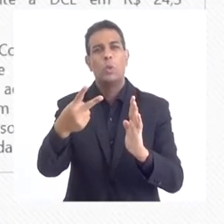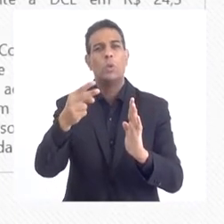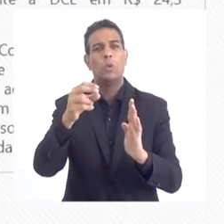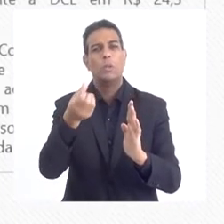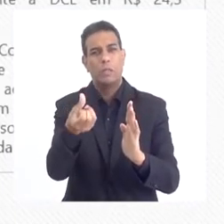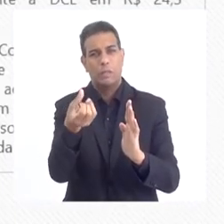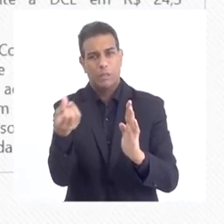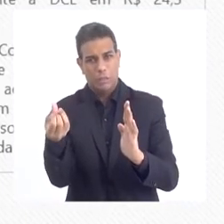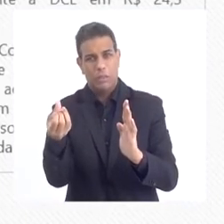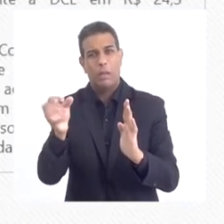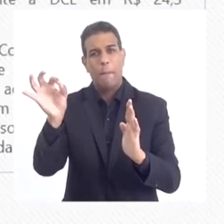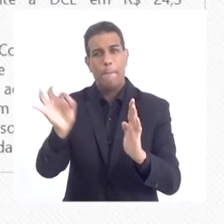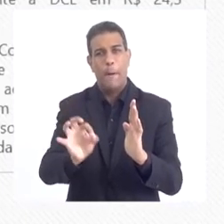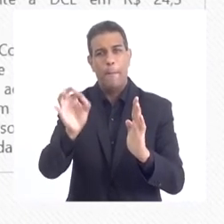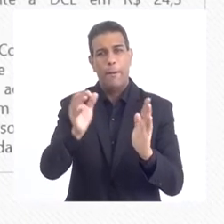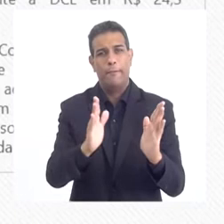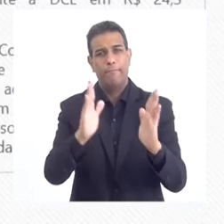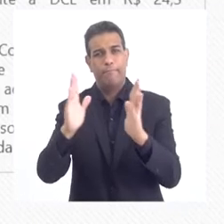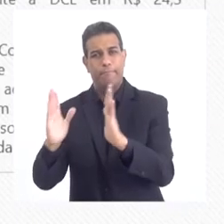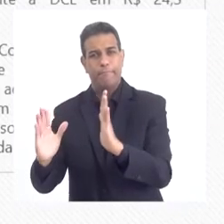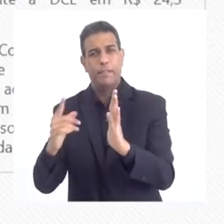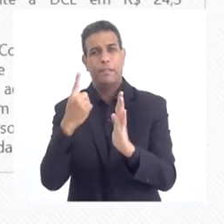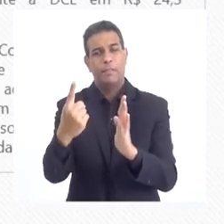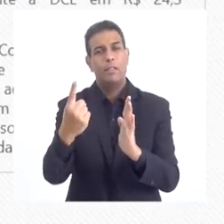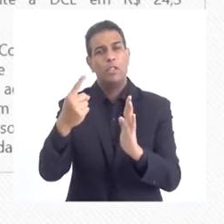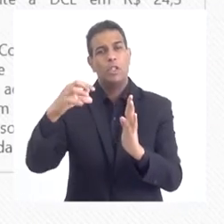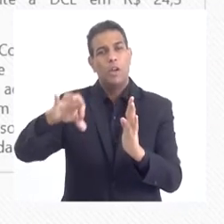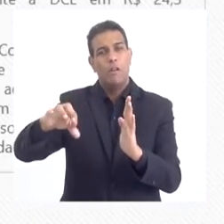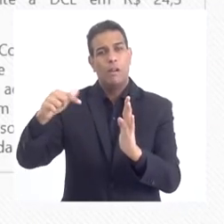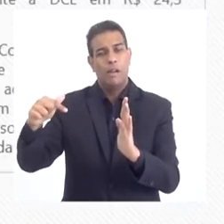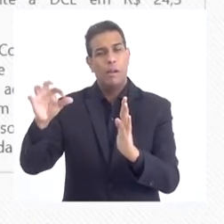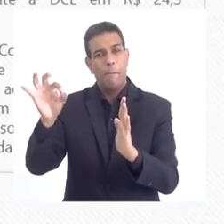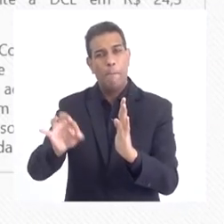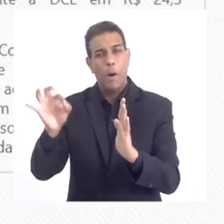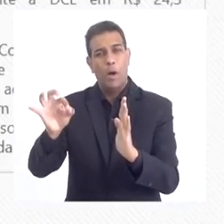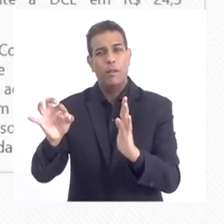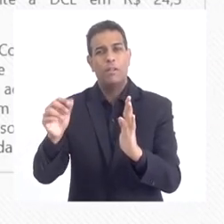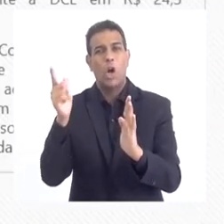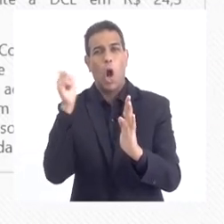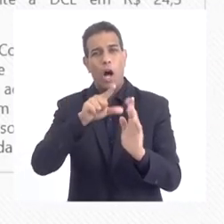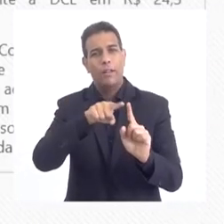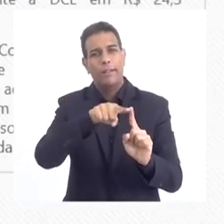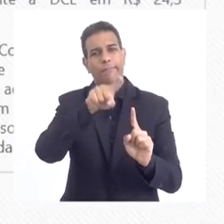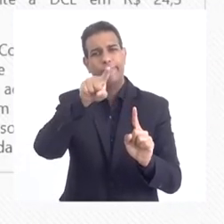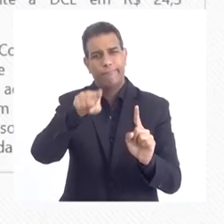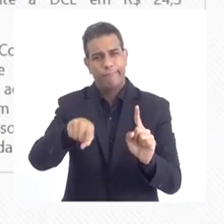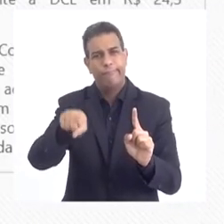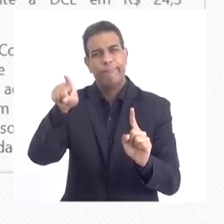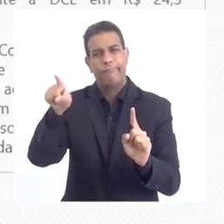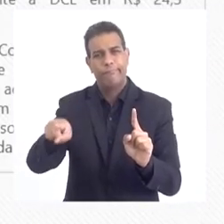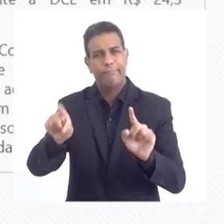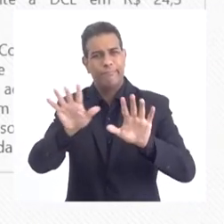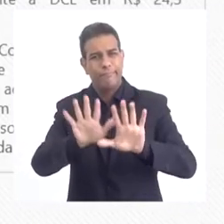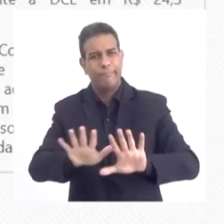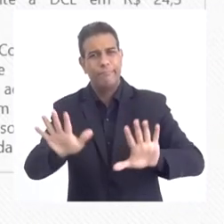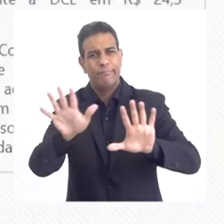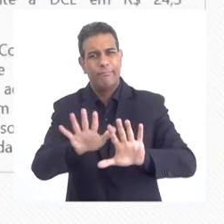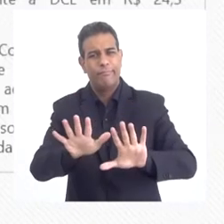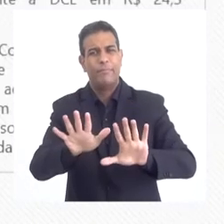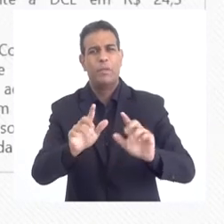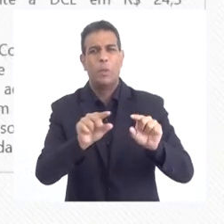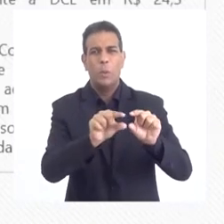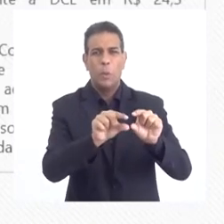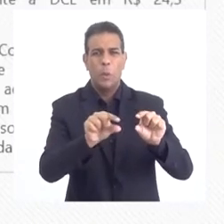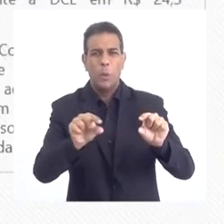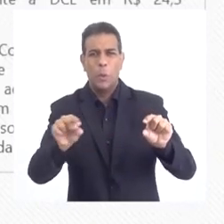276% e aqui 197%, não sei porque acabou tendo problema. Então, como aqui a linha